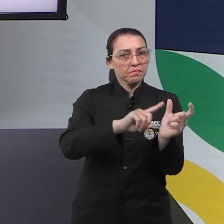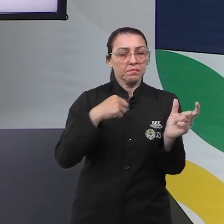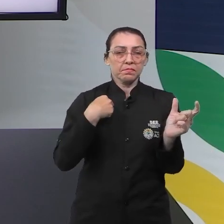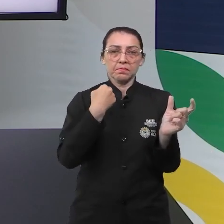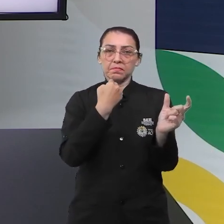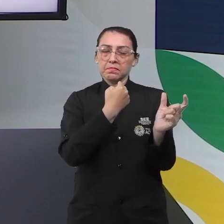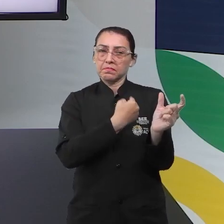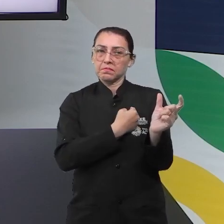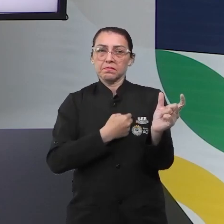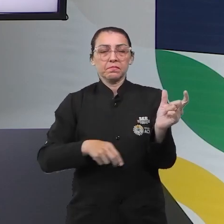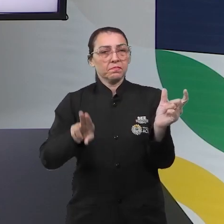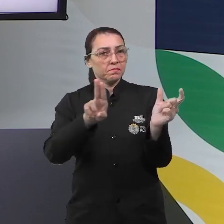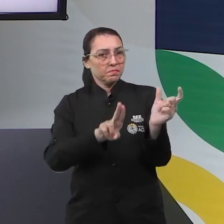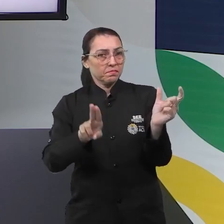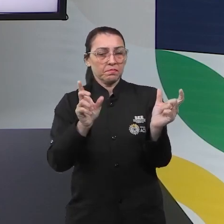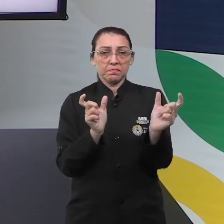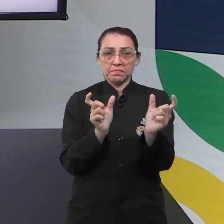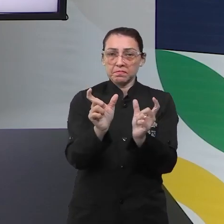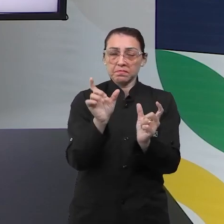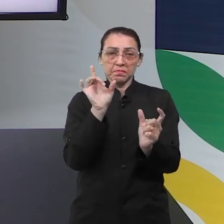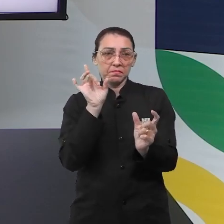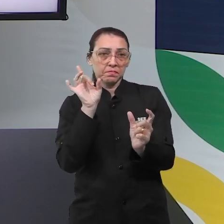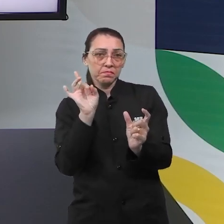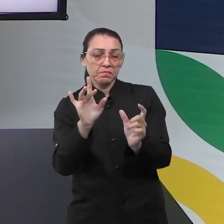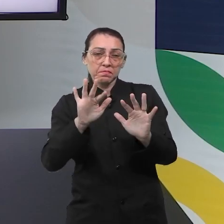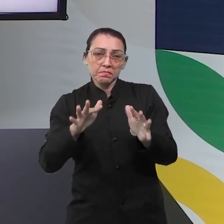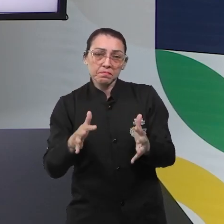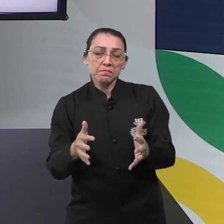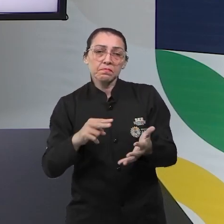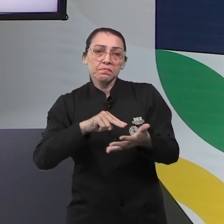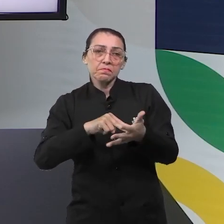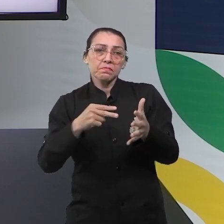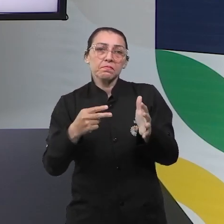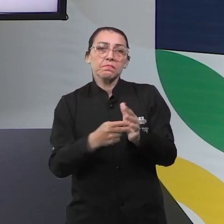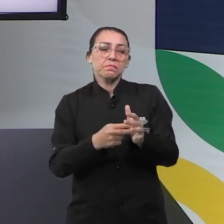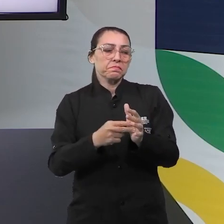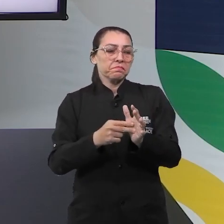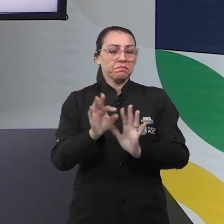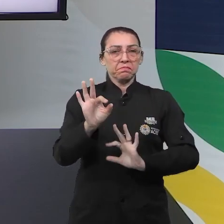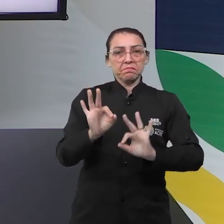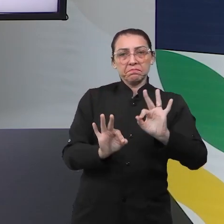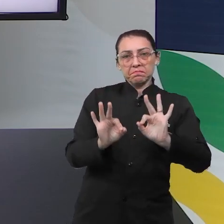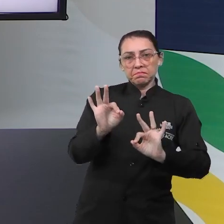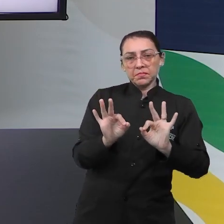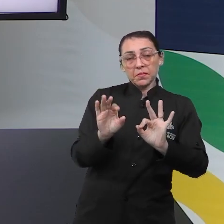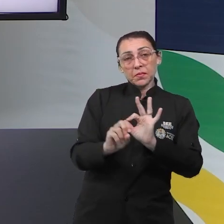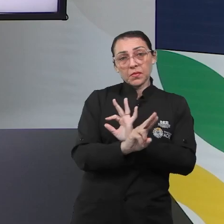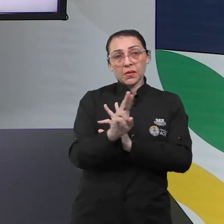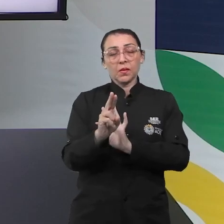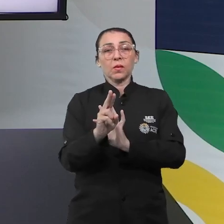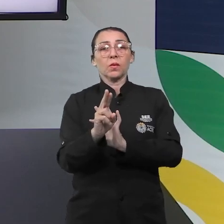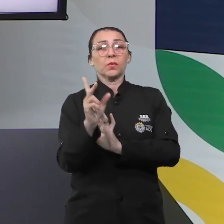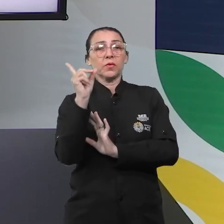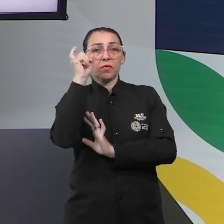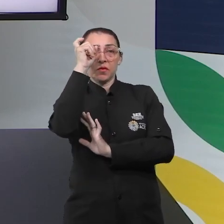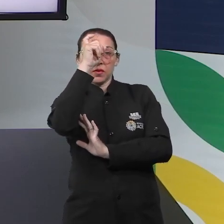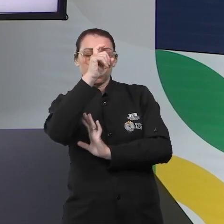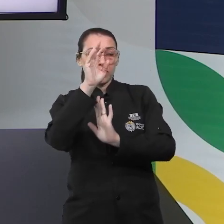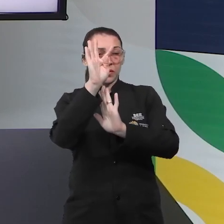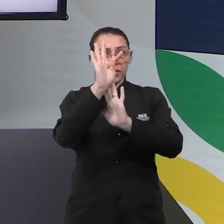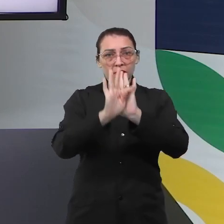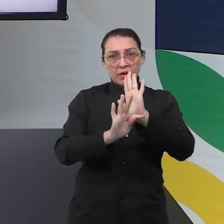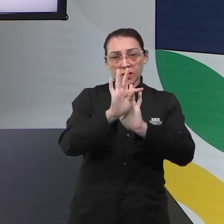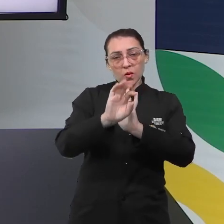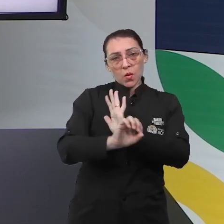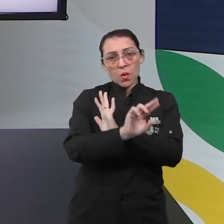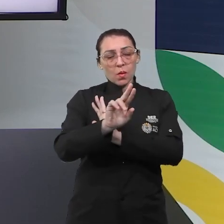não vamos usar essa palavra só no sentido de enfeitar ou até complicar aquele texto ou aquela